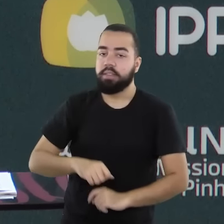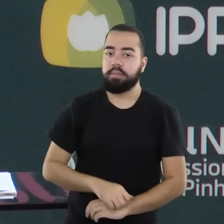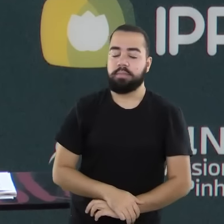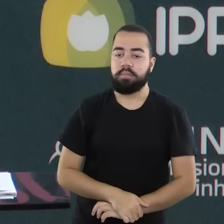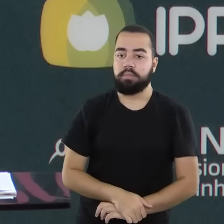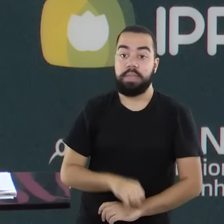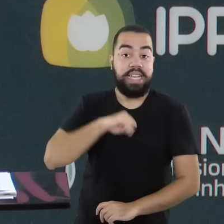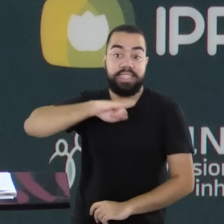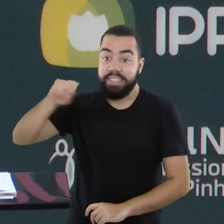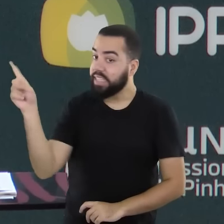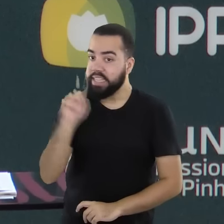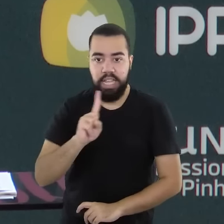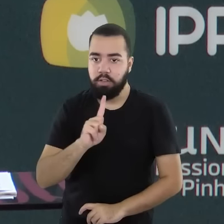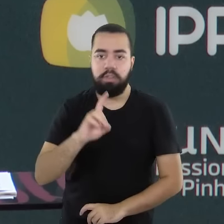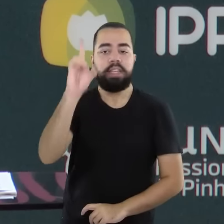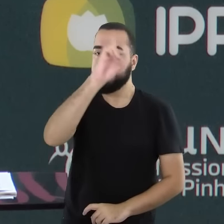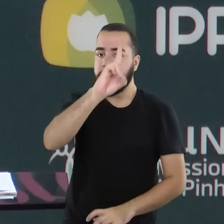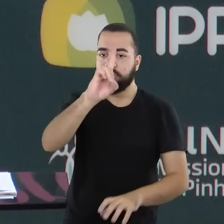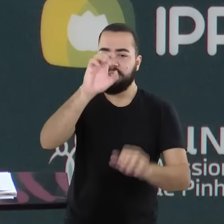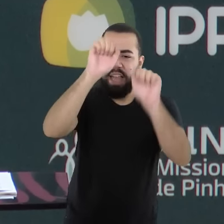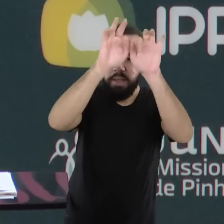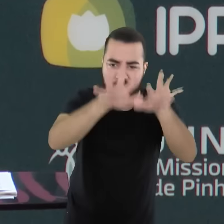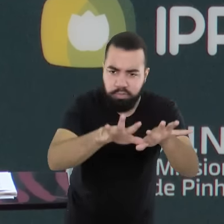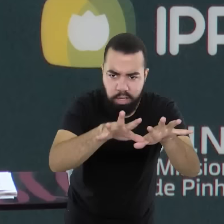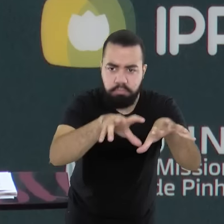Se você está satisfeito com o que tem, então fica assim.